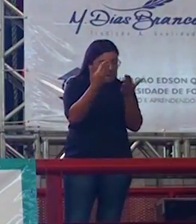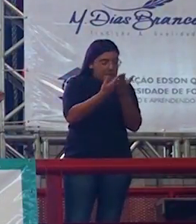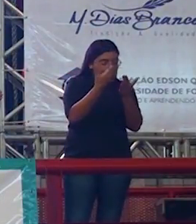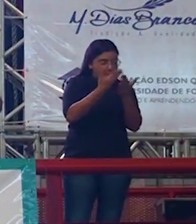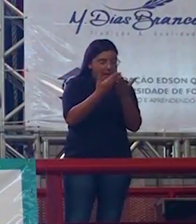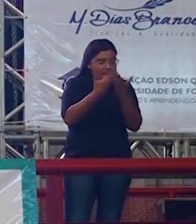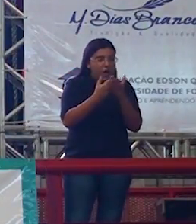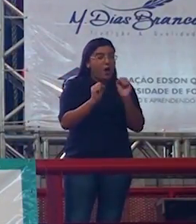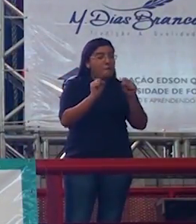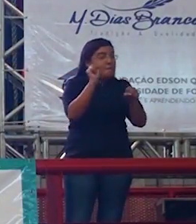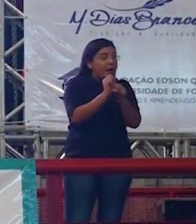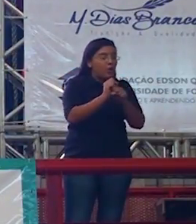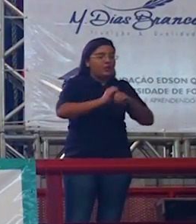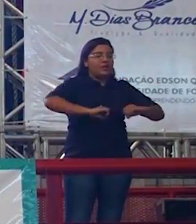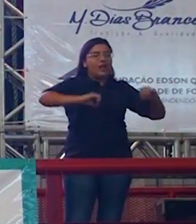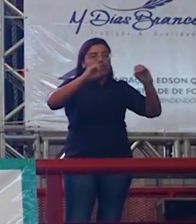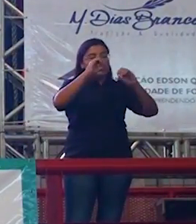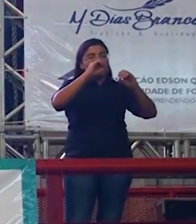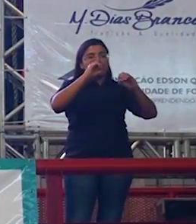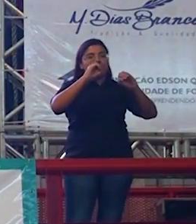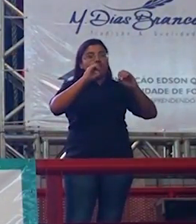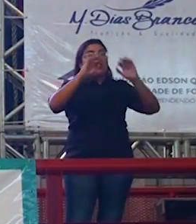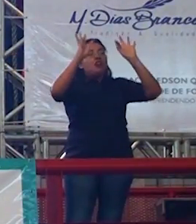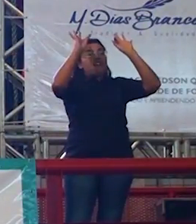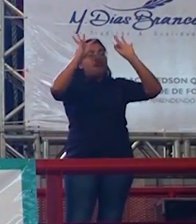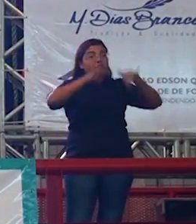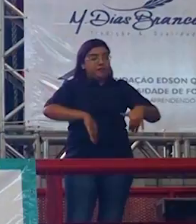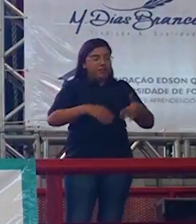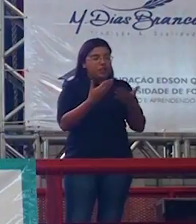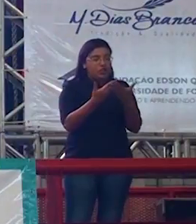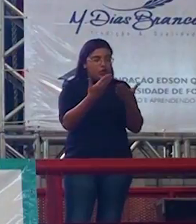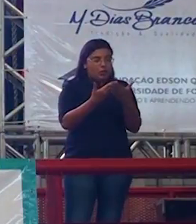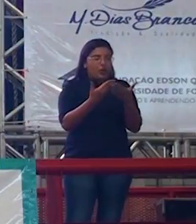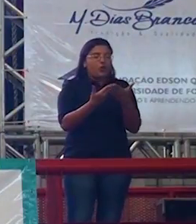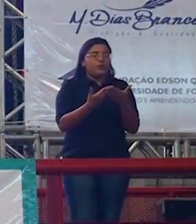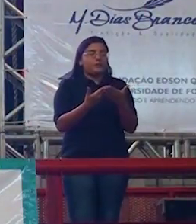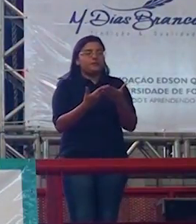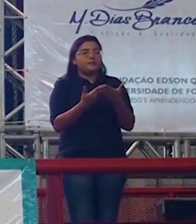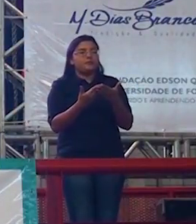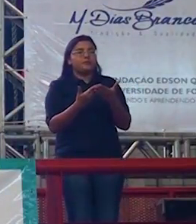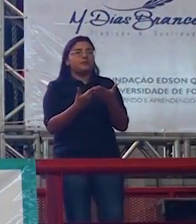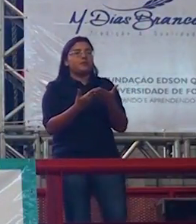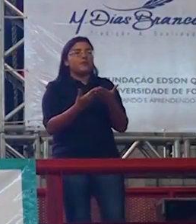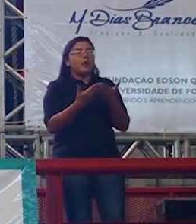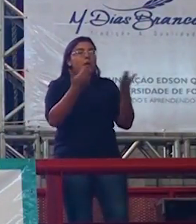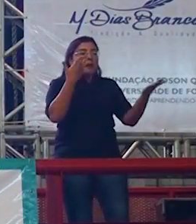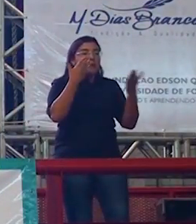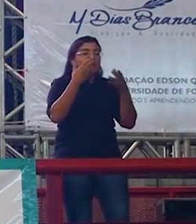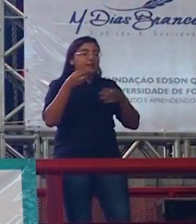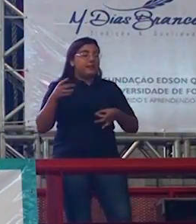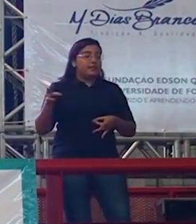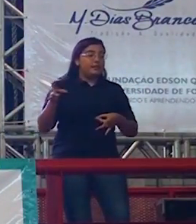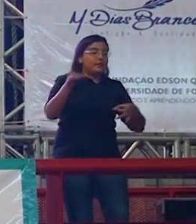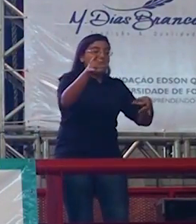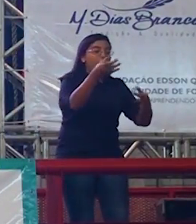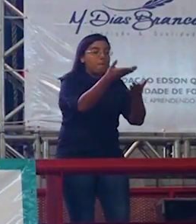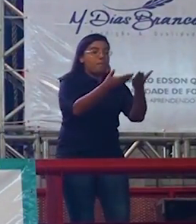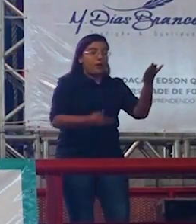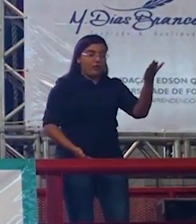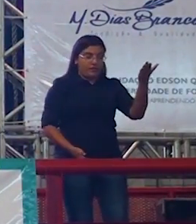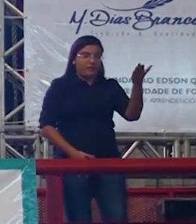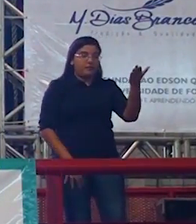parar. Assim que terminaram de estudar, durante 2 horas, os psicólogos entregaram uma prova para